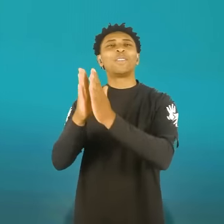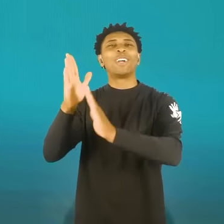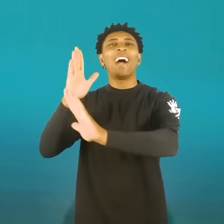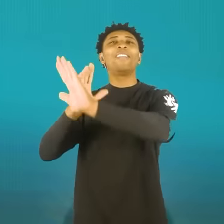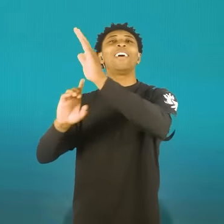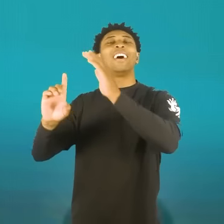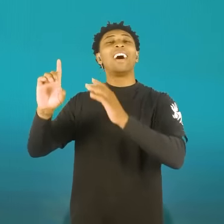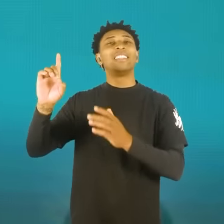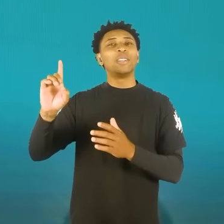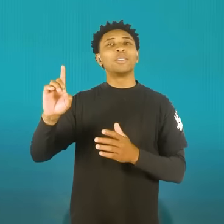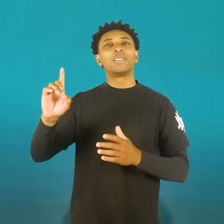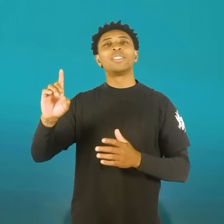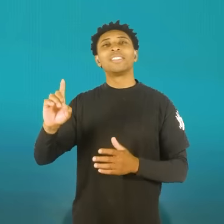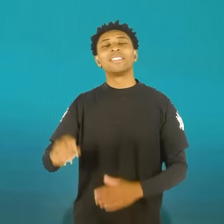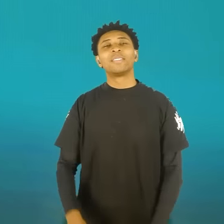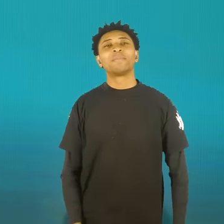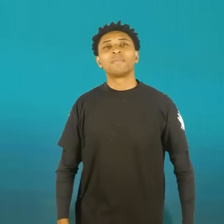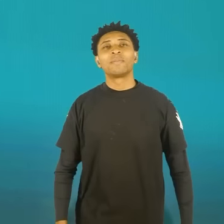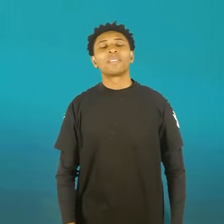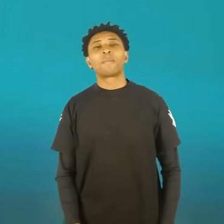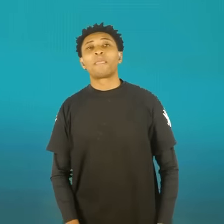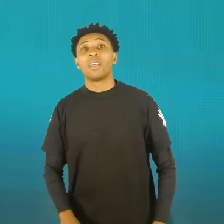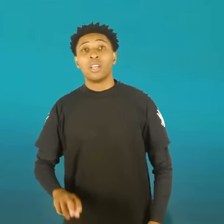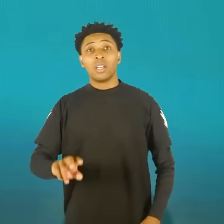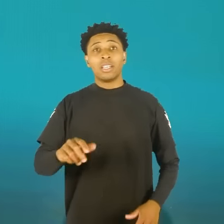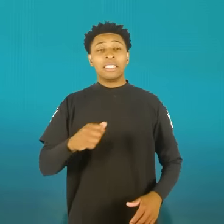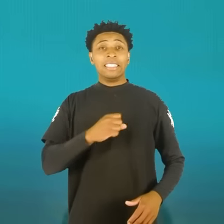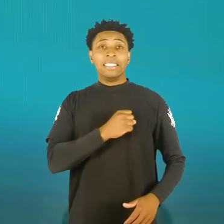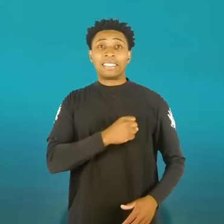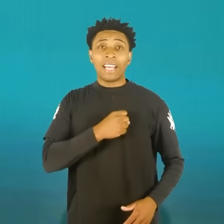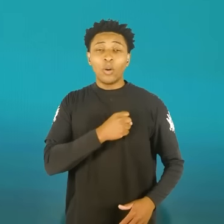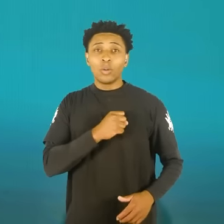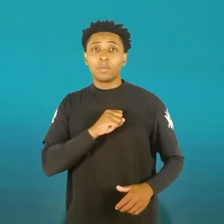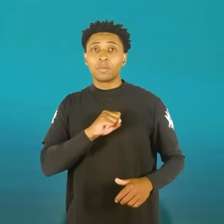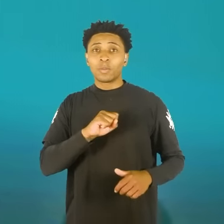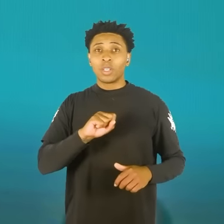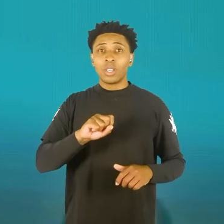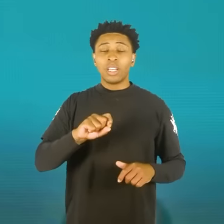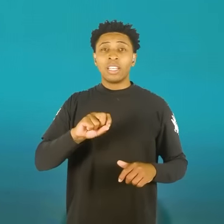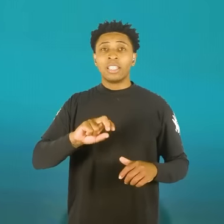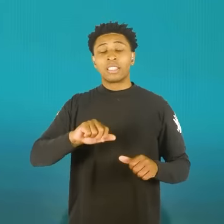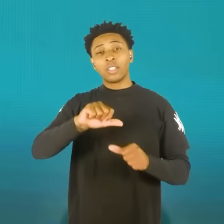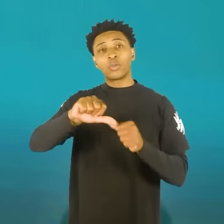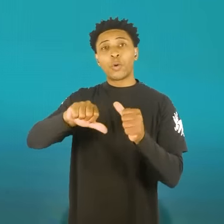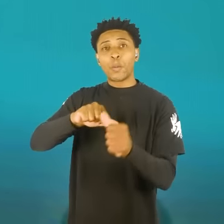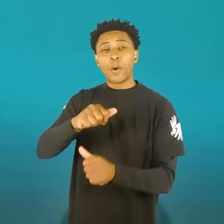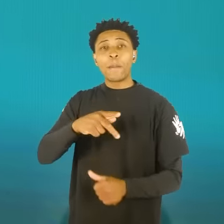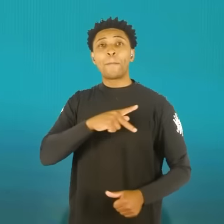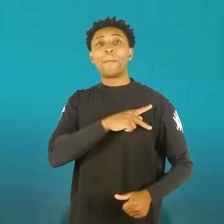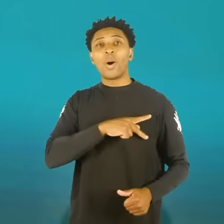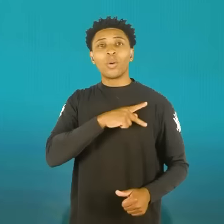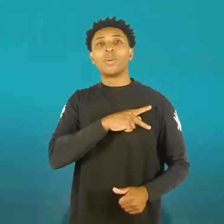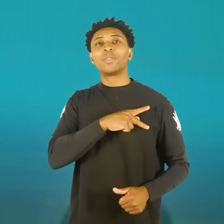ninguém escreveu tanto sobre graça como Paulo, ninguém escreveu tanto sobre adoração como Paulo. O que eu quero te dizer é